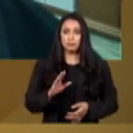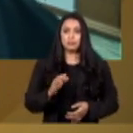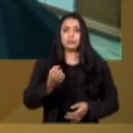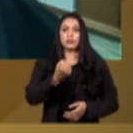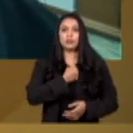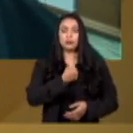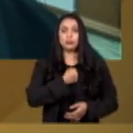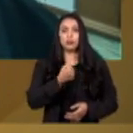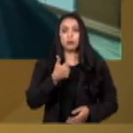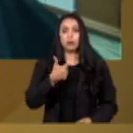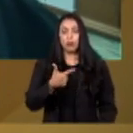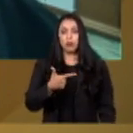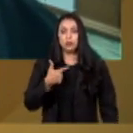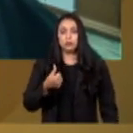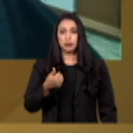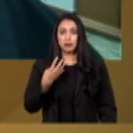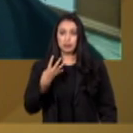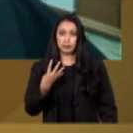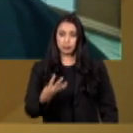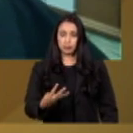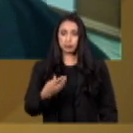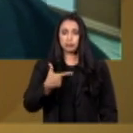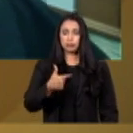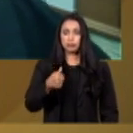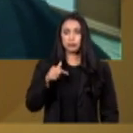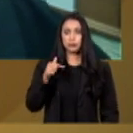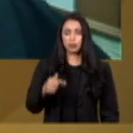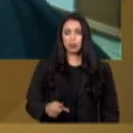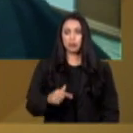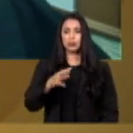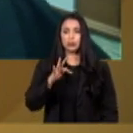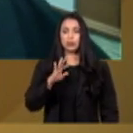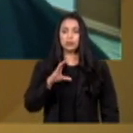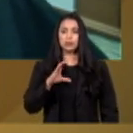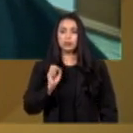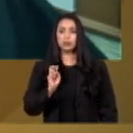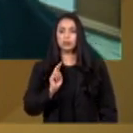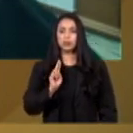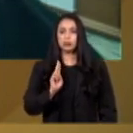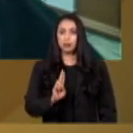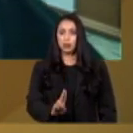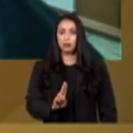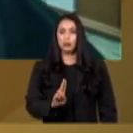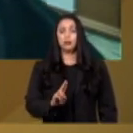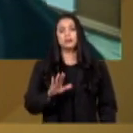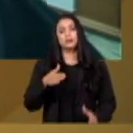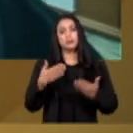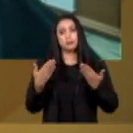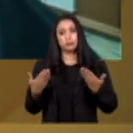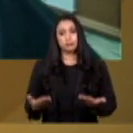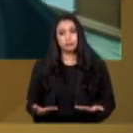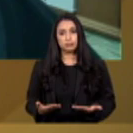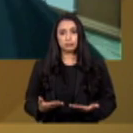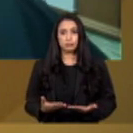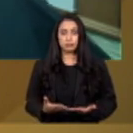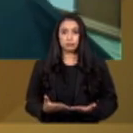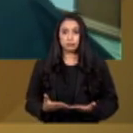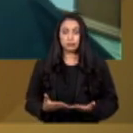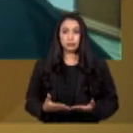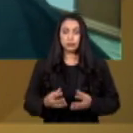número 2014/2017 do tribunal de contas da união assento com isso